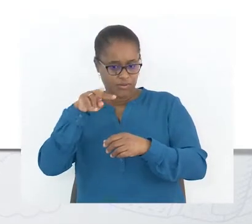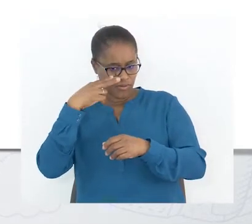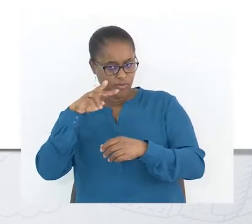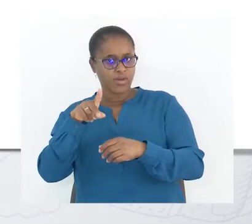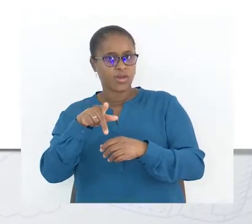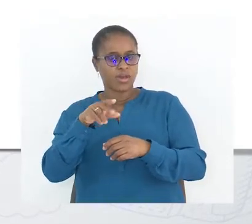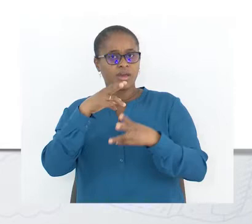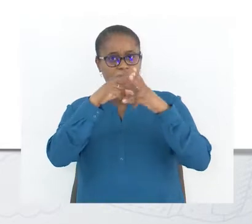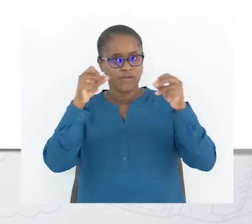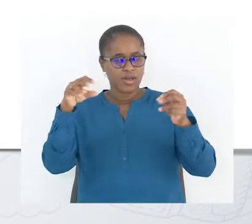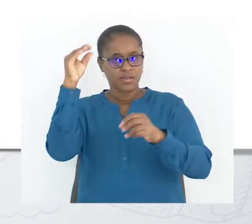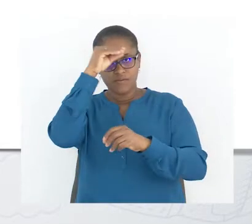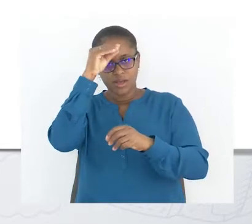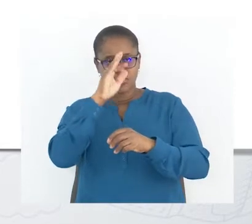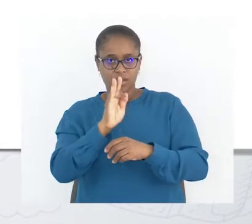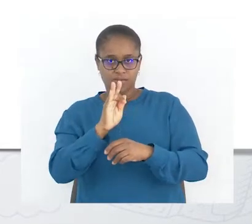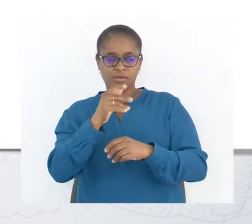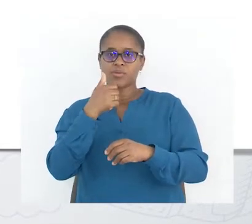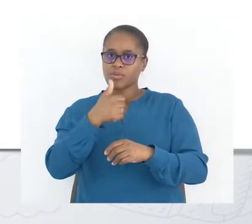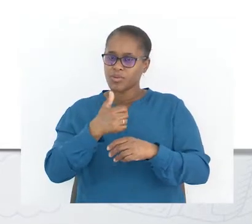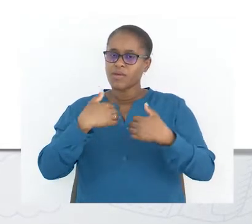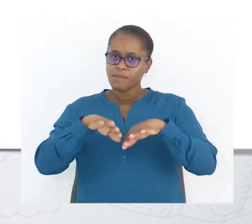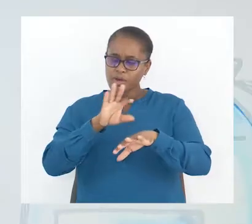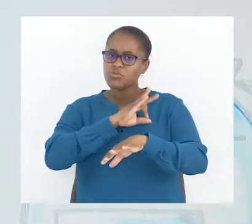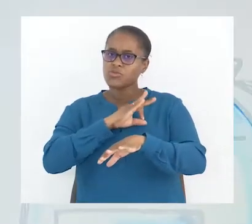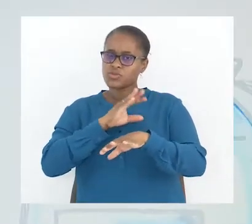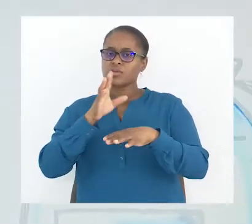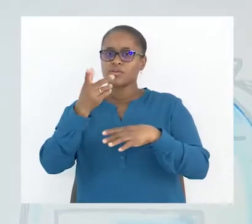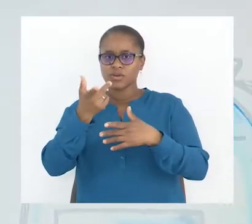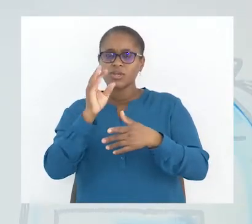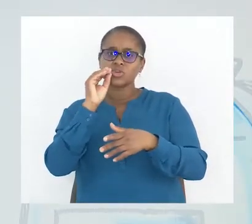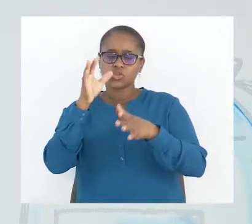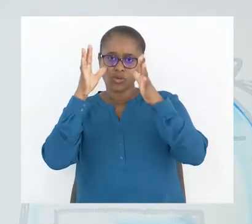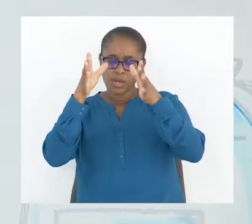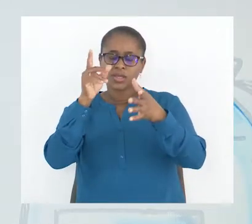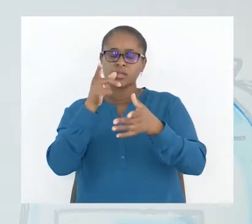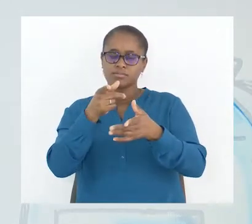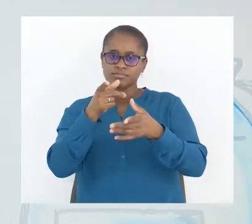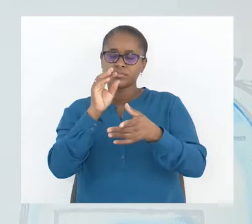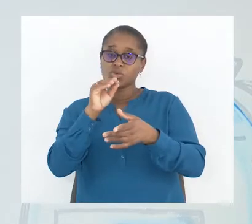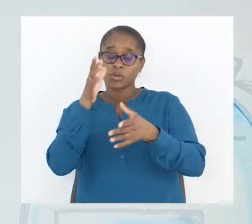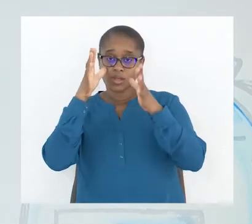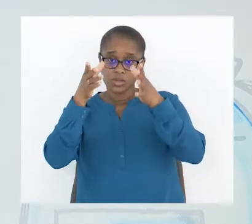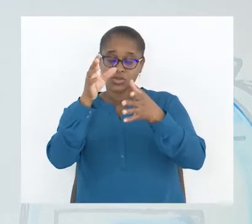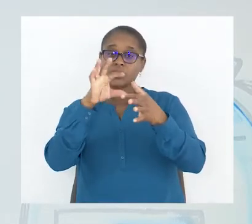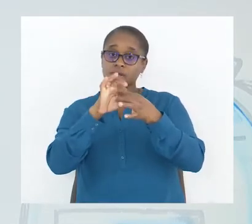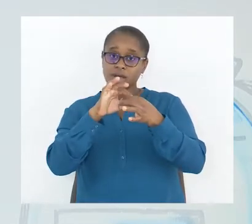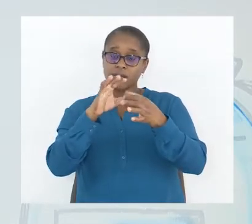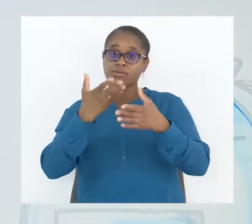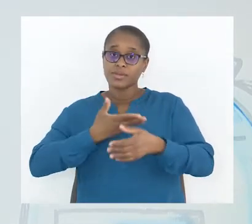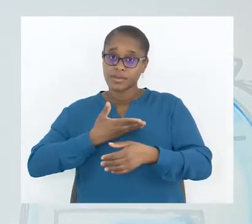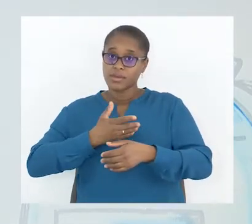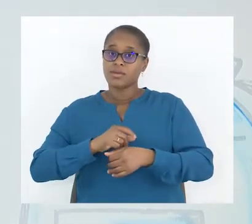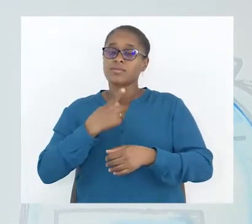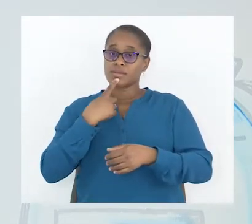A afirmação é falsa. Muito bem. Mas o professor vai chamar a tua atenção em relação à linha D. Tá